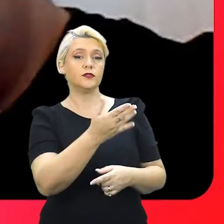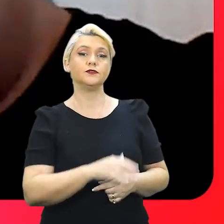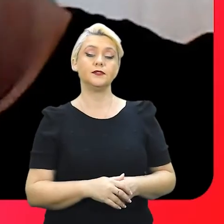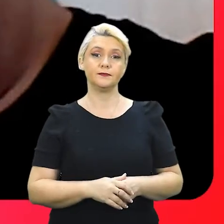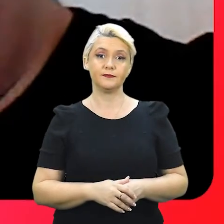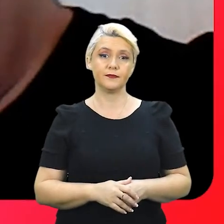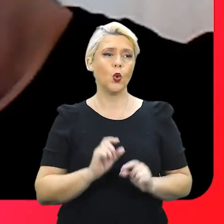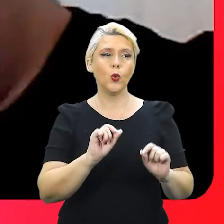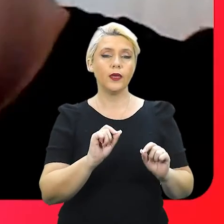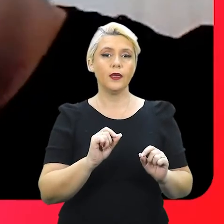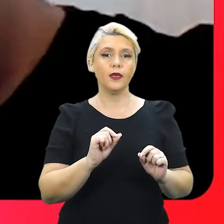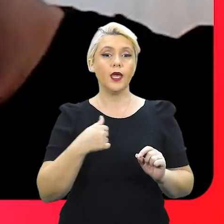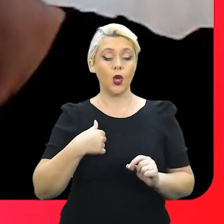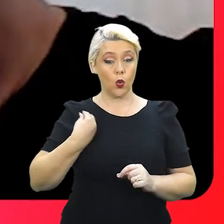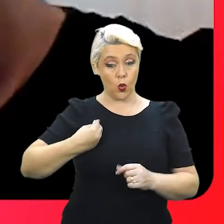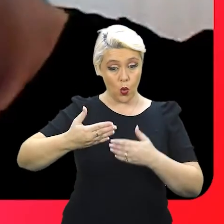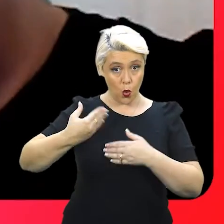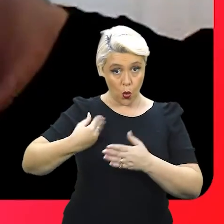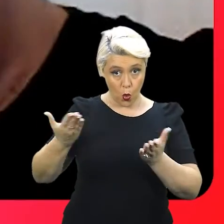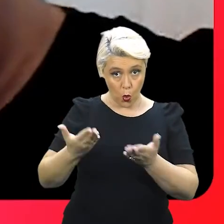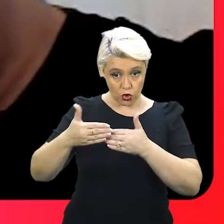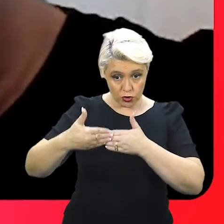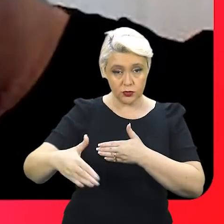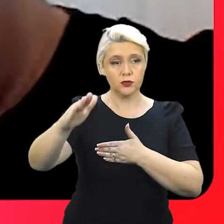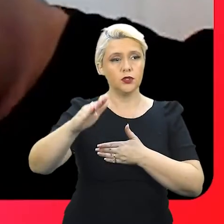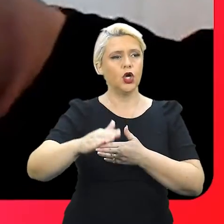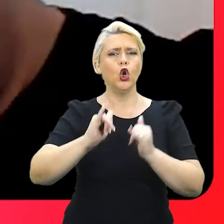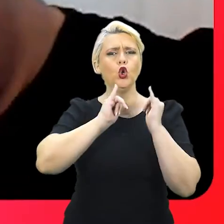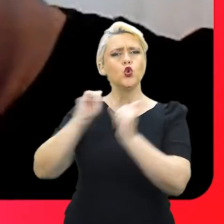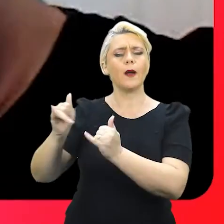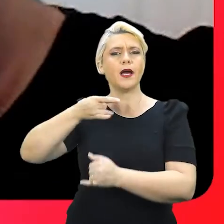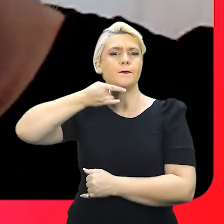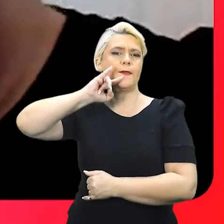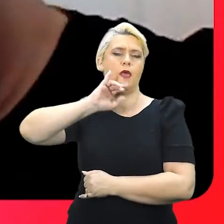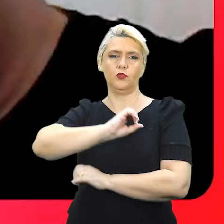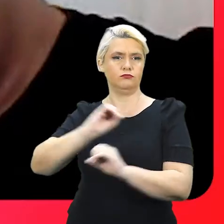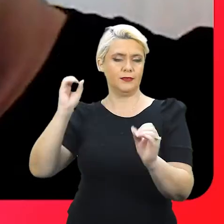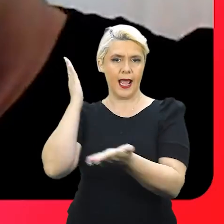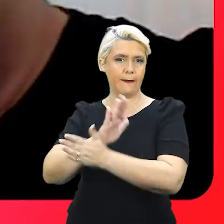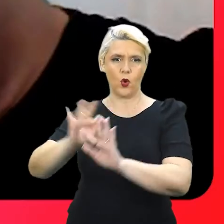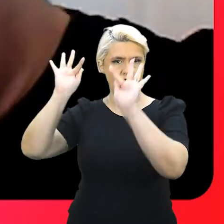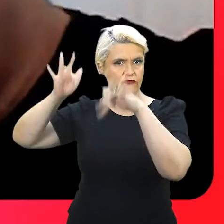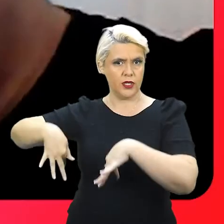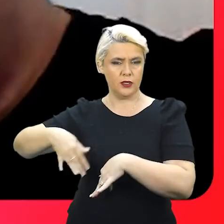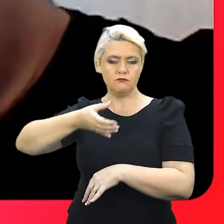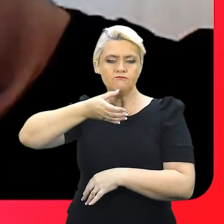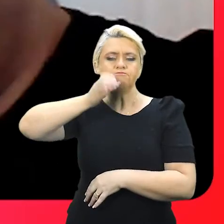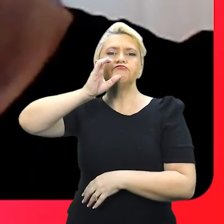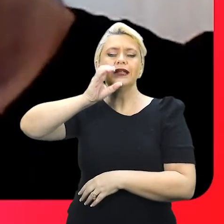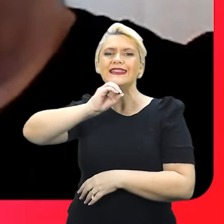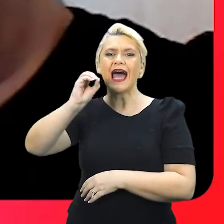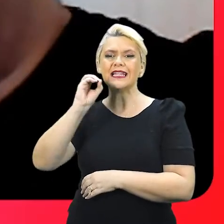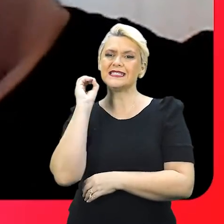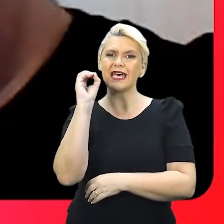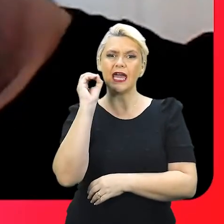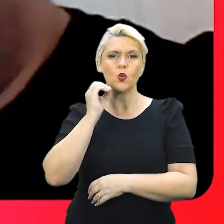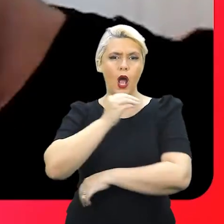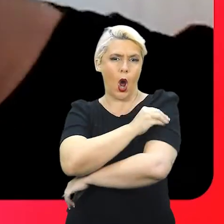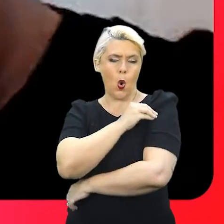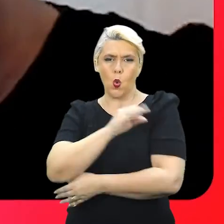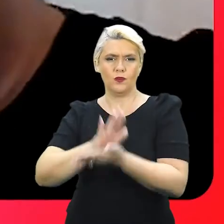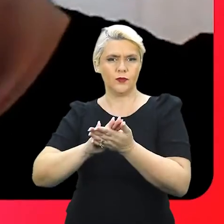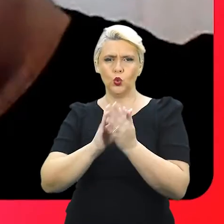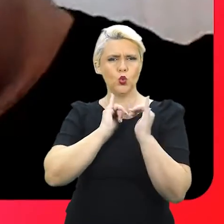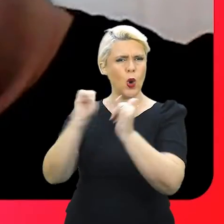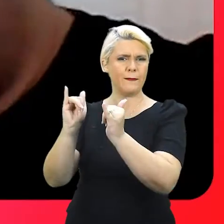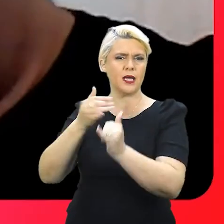papai? A partir de hoje, eu nunca mais bebo. Eu nunca mais ponho um gole de álcool na boca. Nunca mais